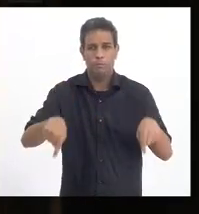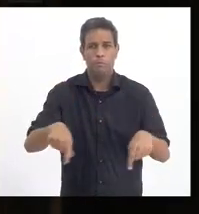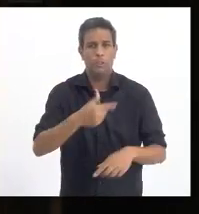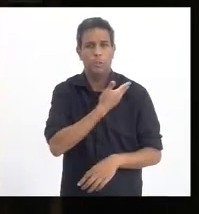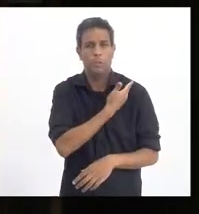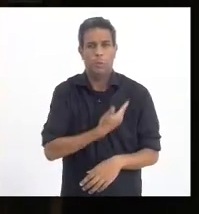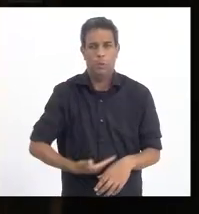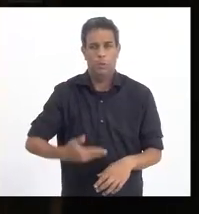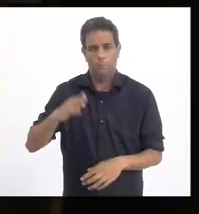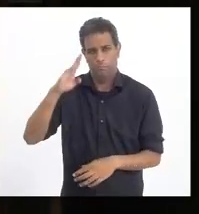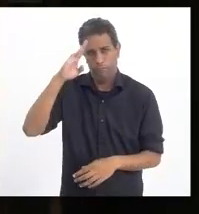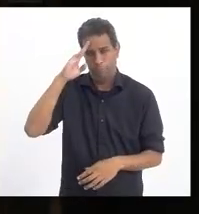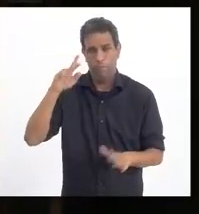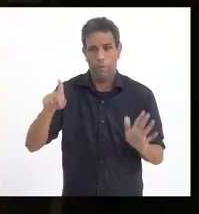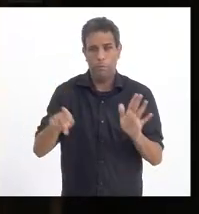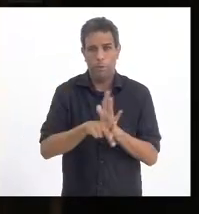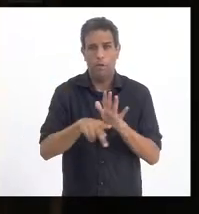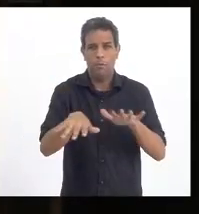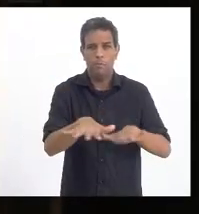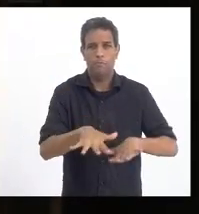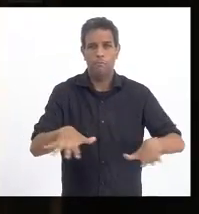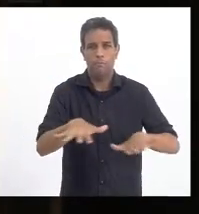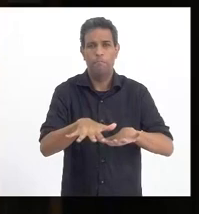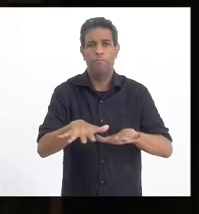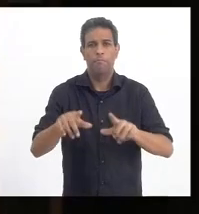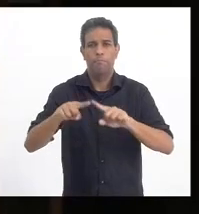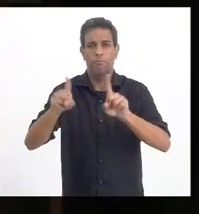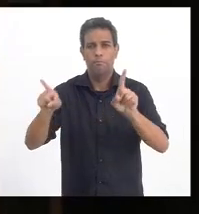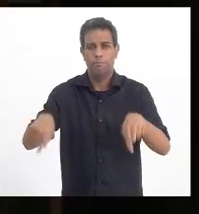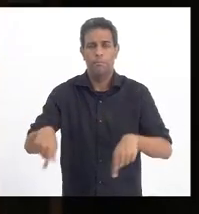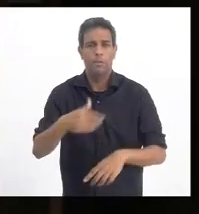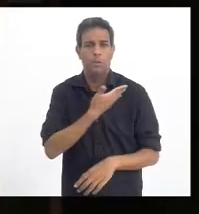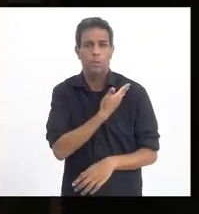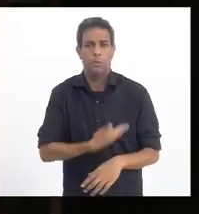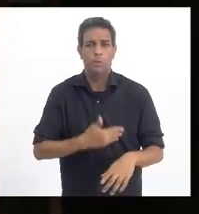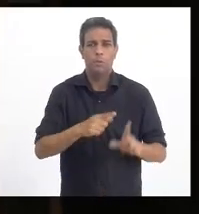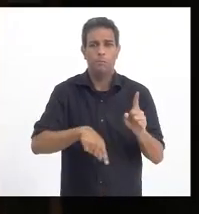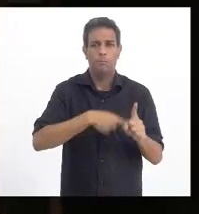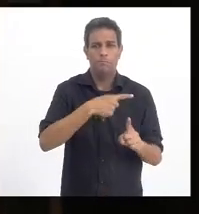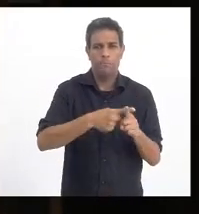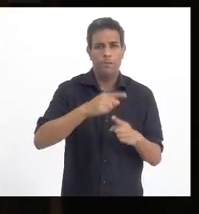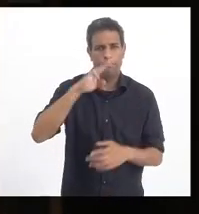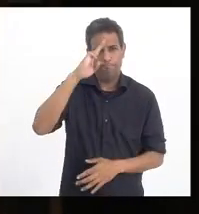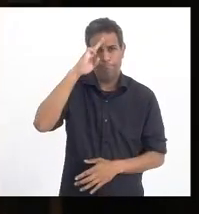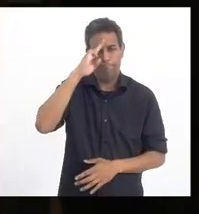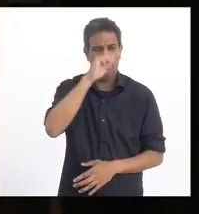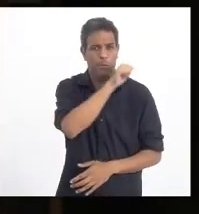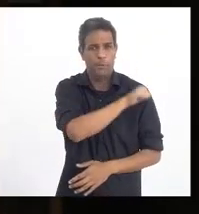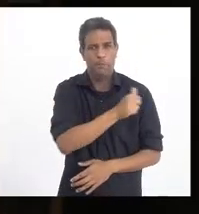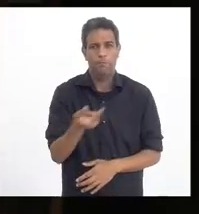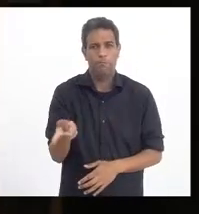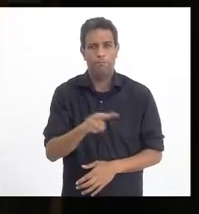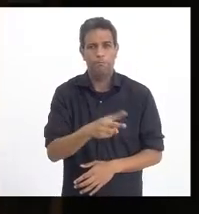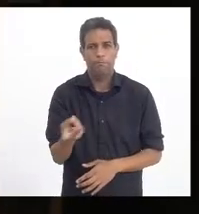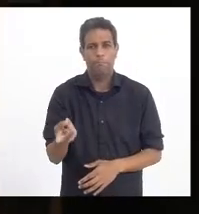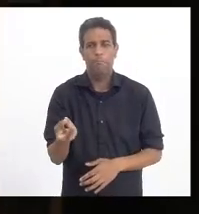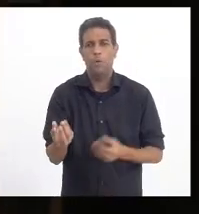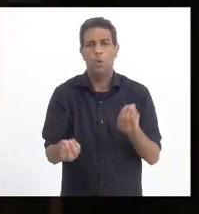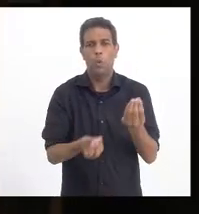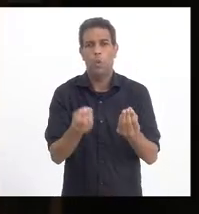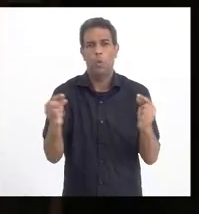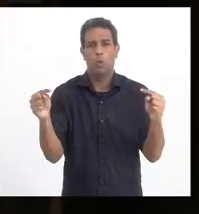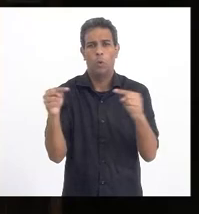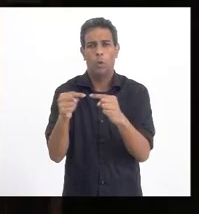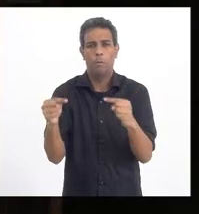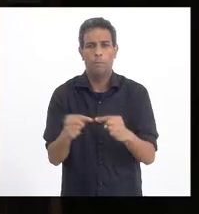militares nós somos militares do Estado então existe os servidores públicos e os militares do Estado É melhor nem pior